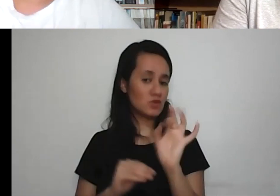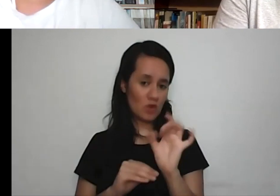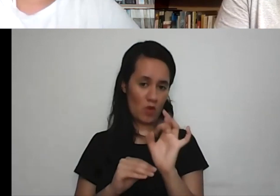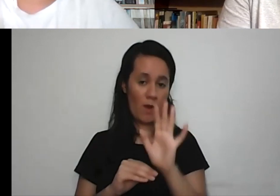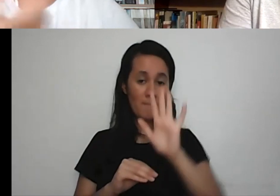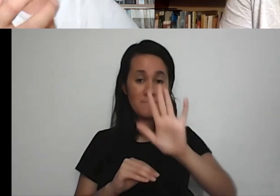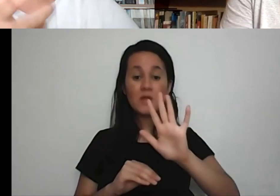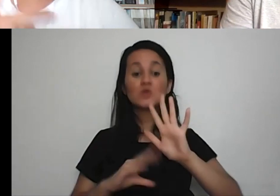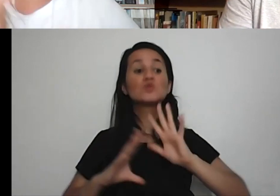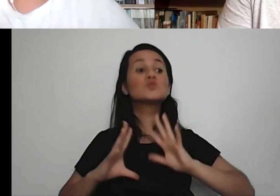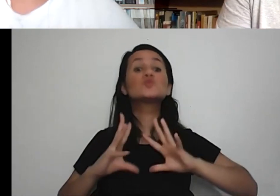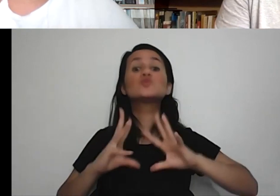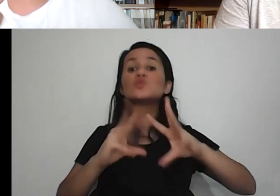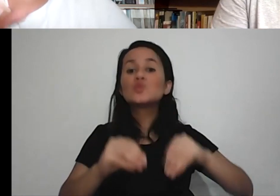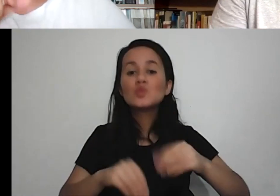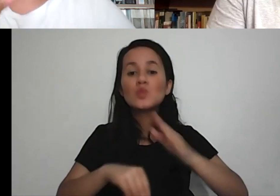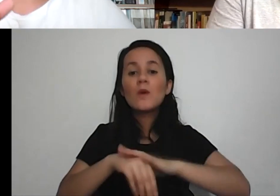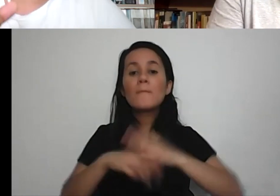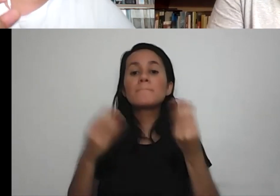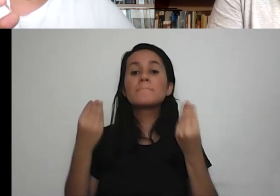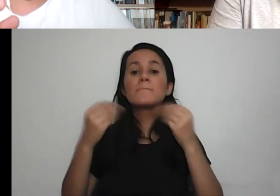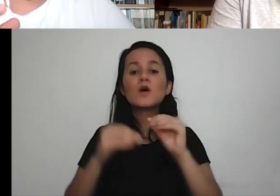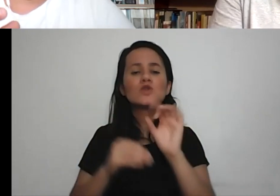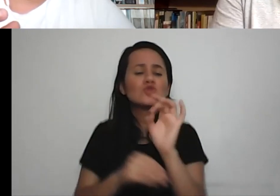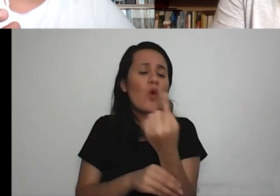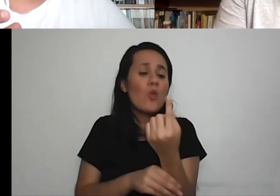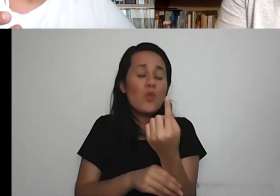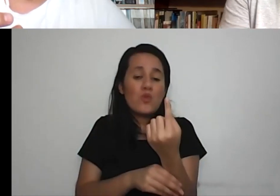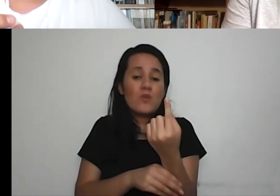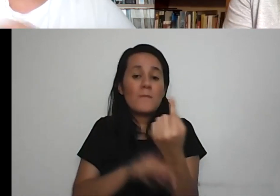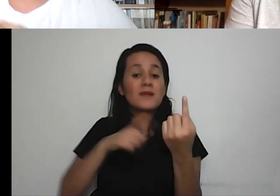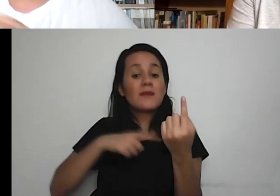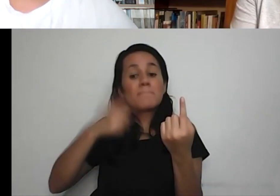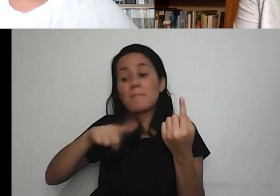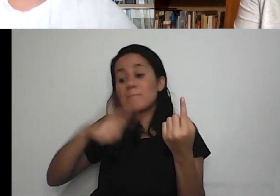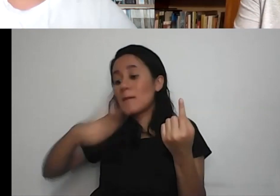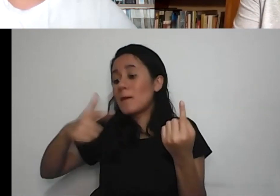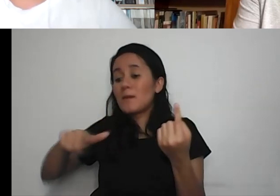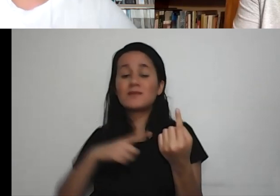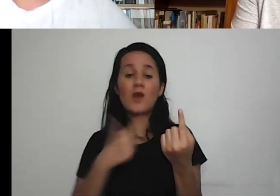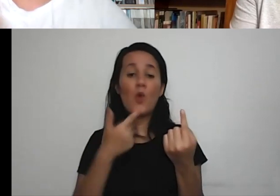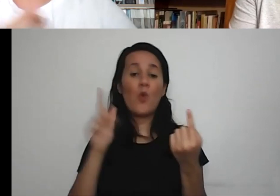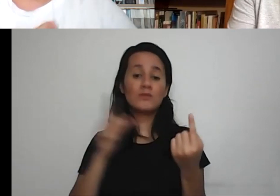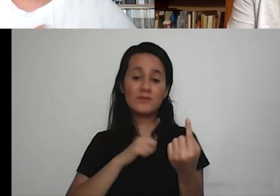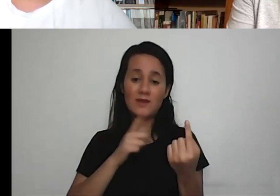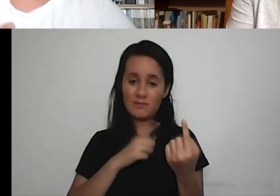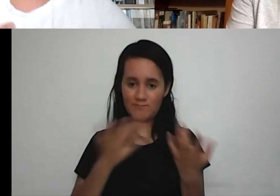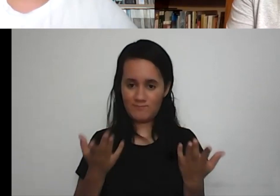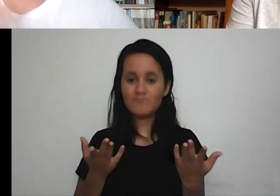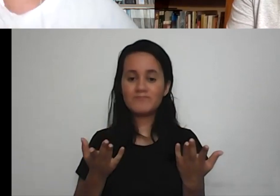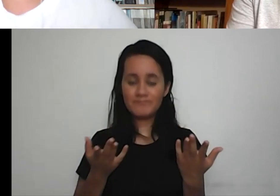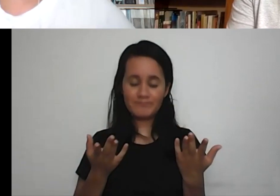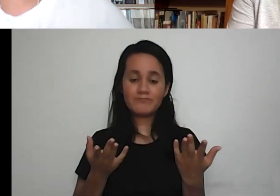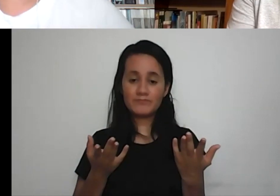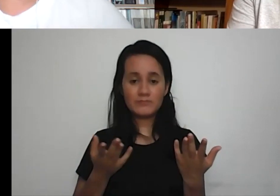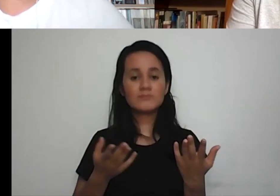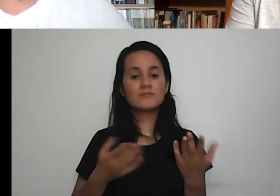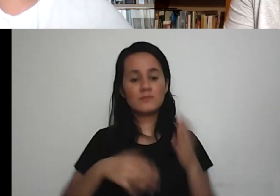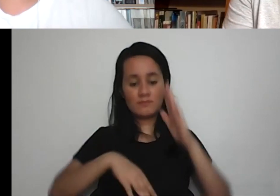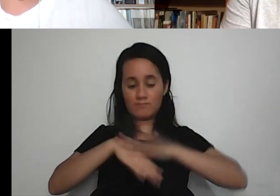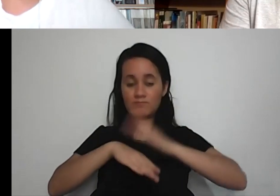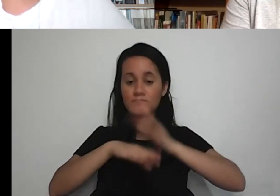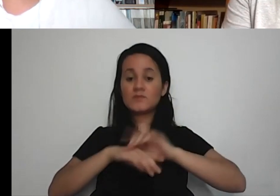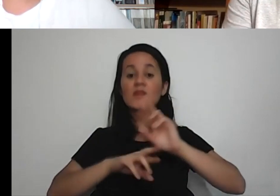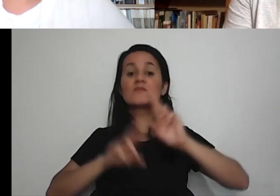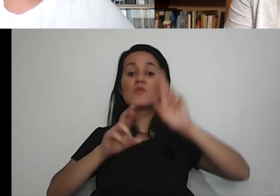todo o restante, né, publicar o livro é uma parte, né? Agora, todo o restante da vida do livro vai depender